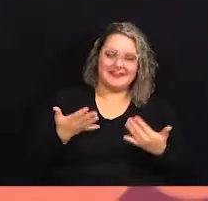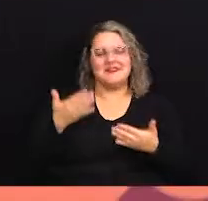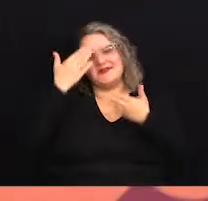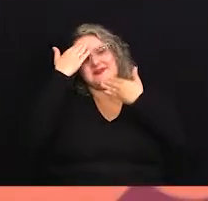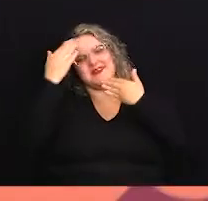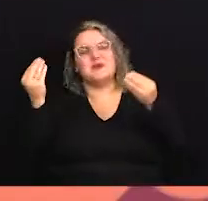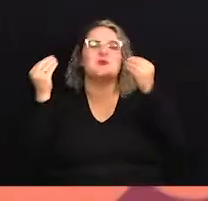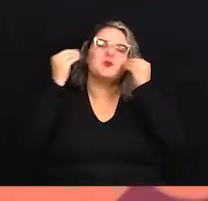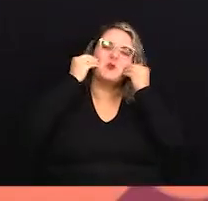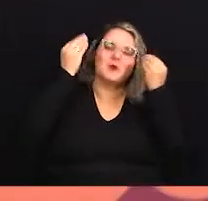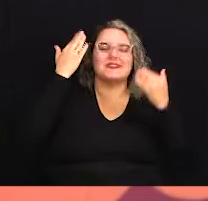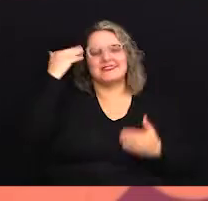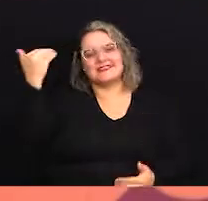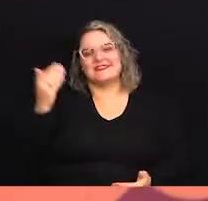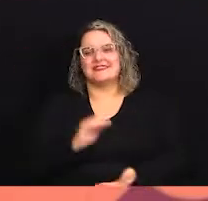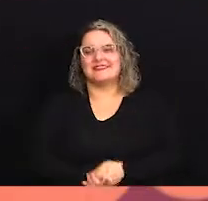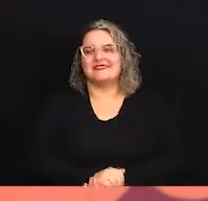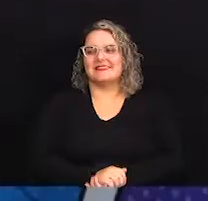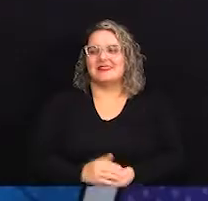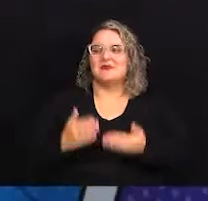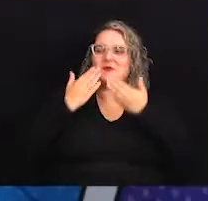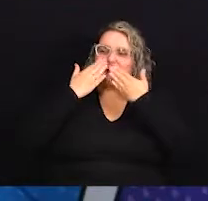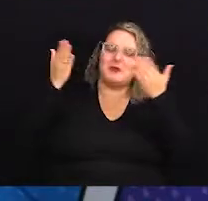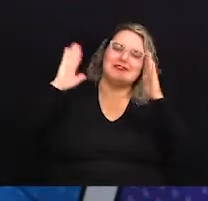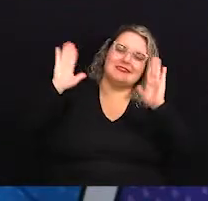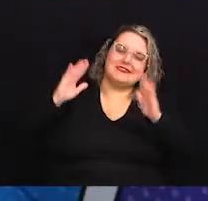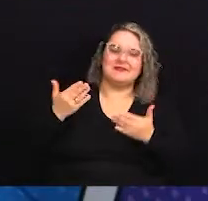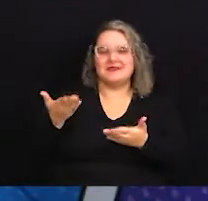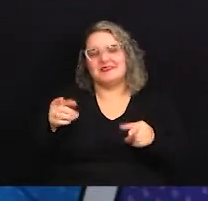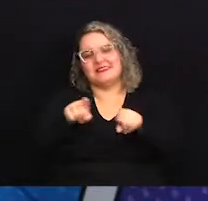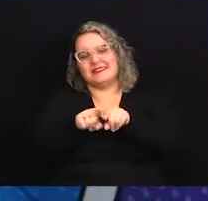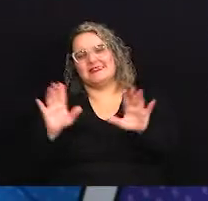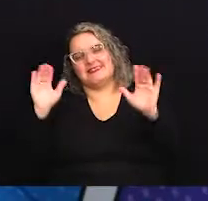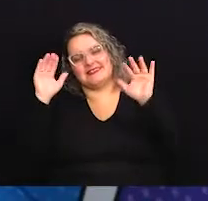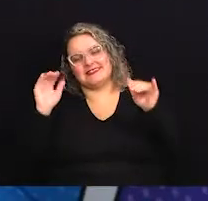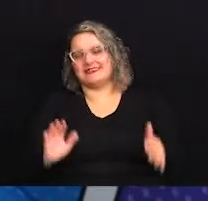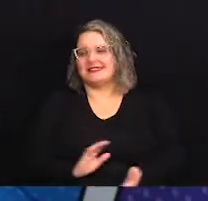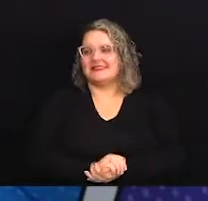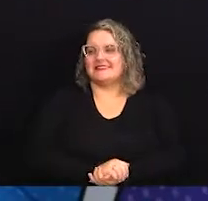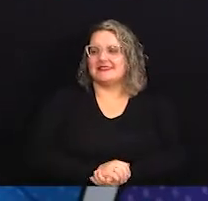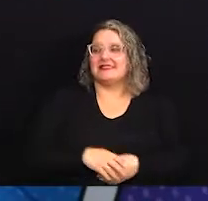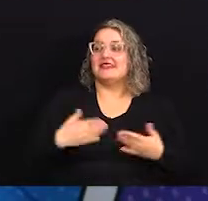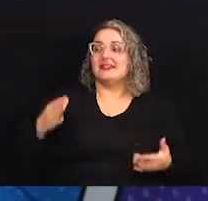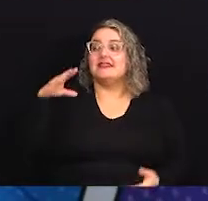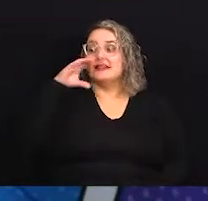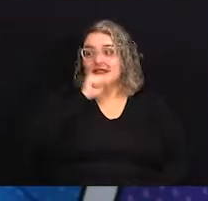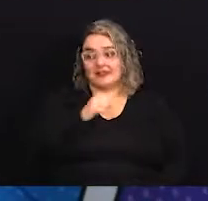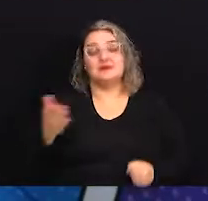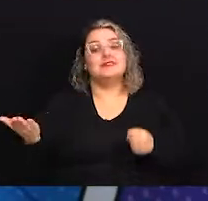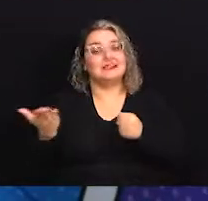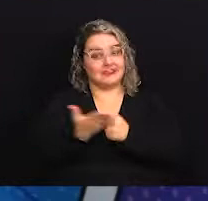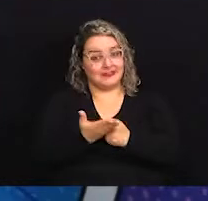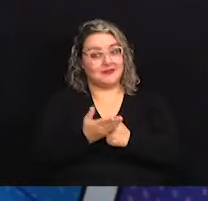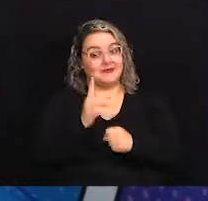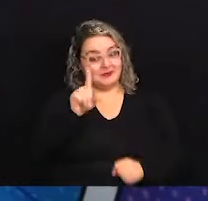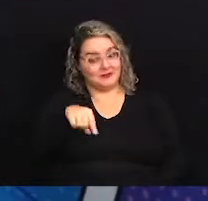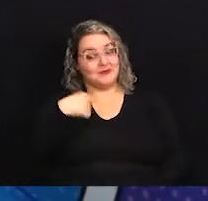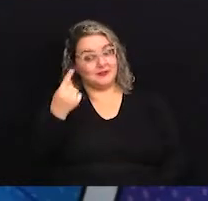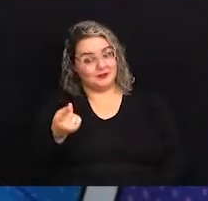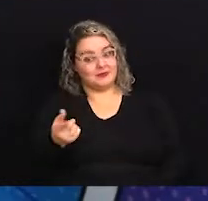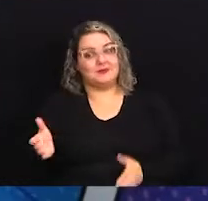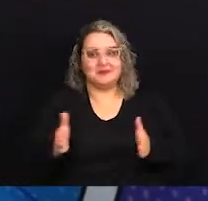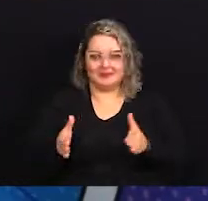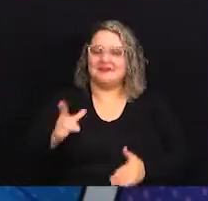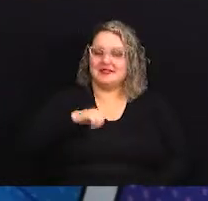ótima. Valeu, um beijo, sucesso. Beijo para você também. Tchau, gente. A gente vai para um rápido intervalo e no